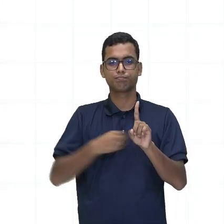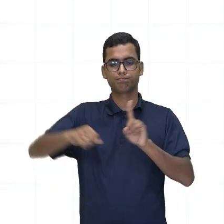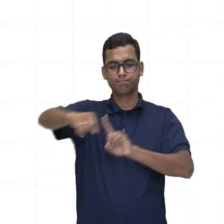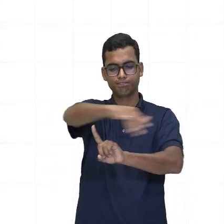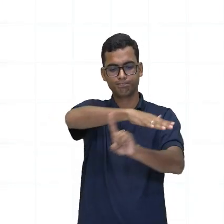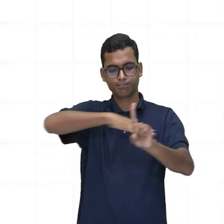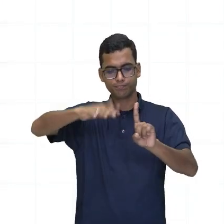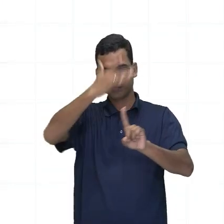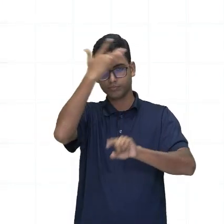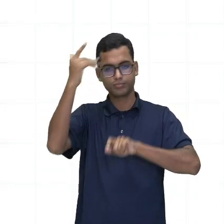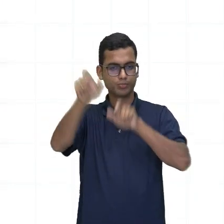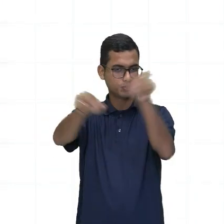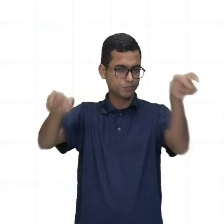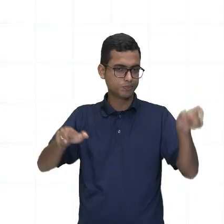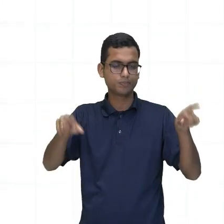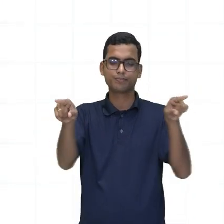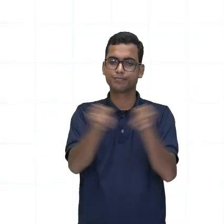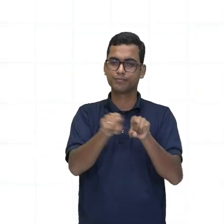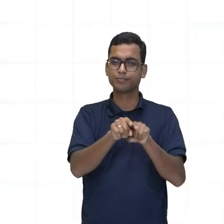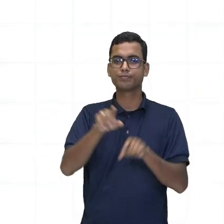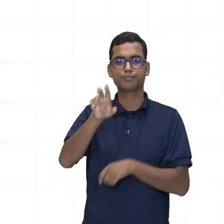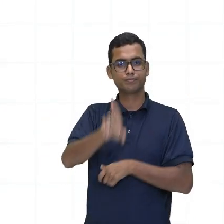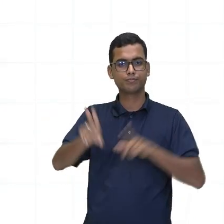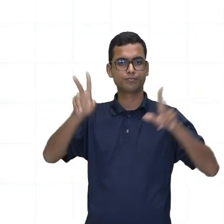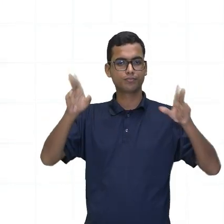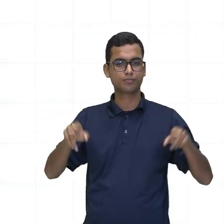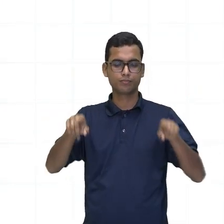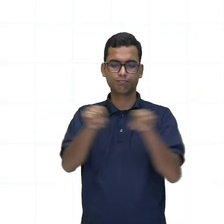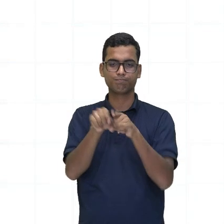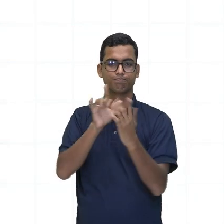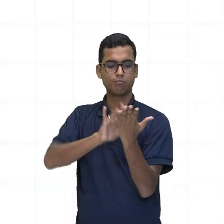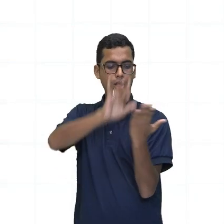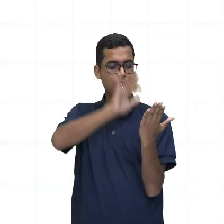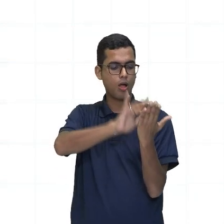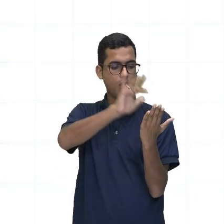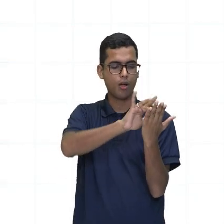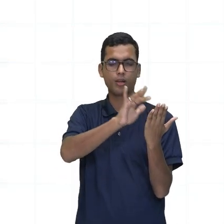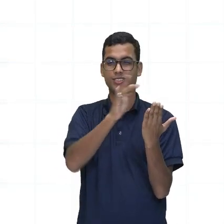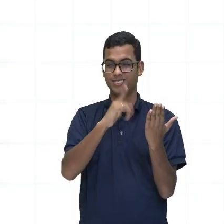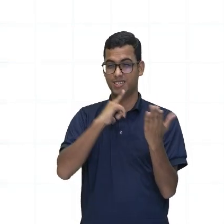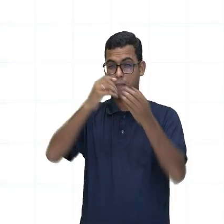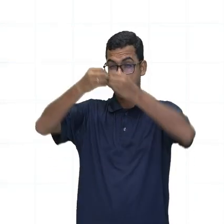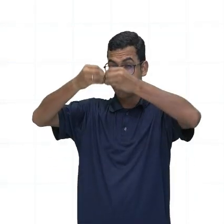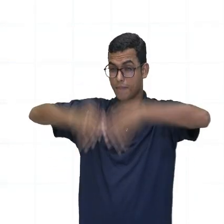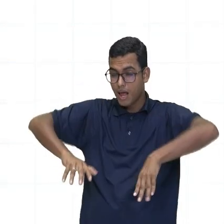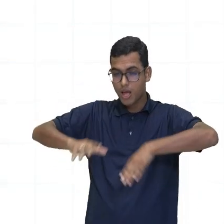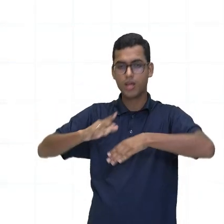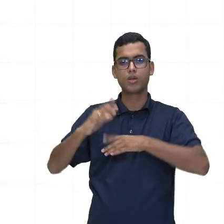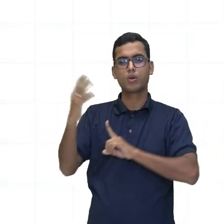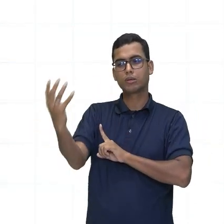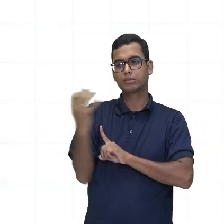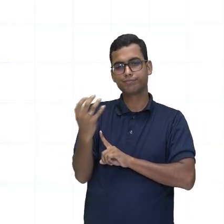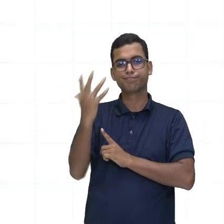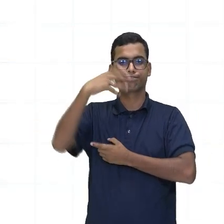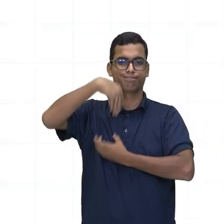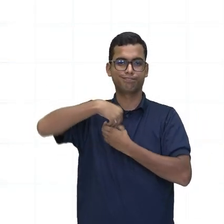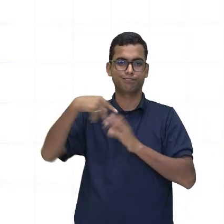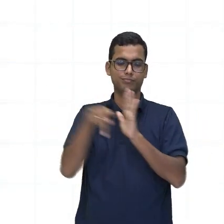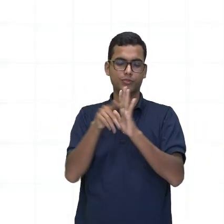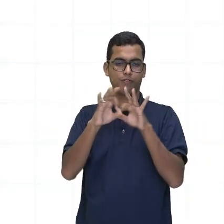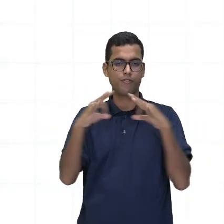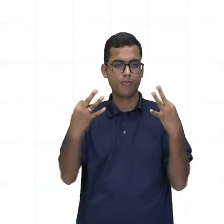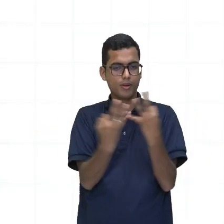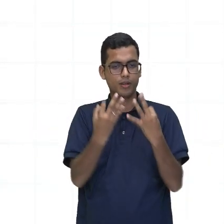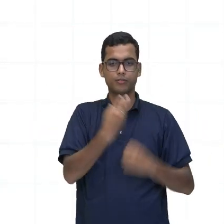sobre isso, sobre os impactos da gente viver no celular, ali na família, e esse texto é só